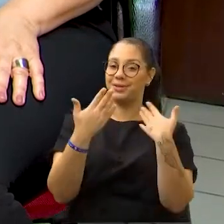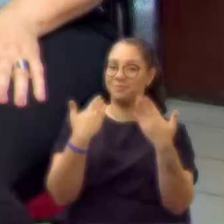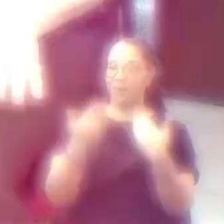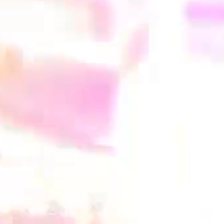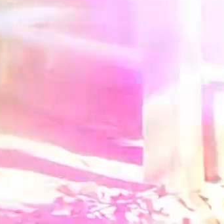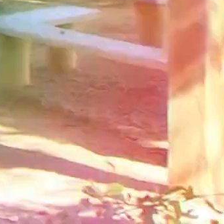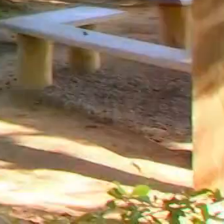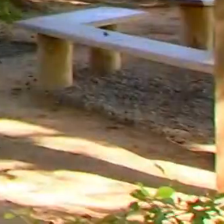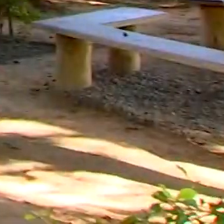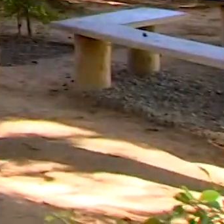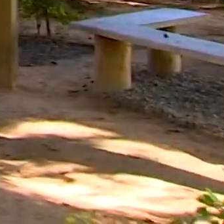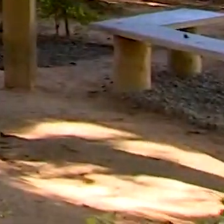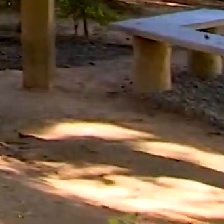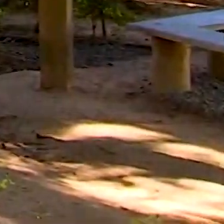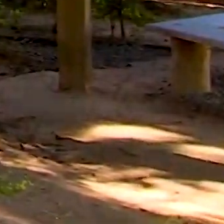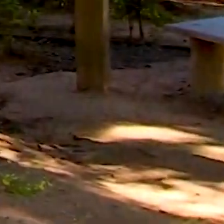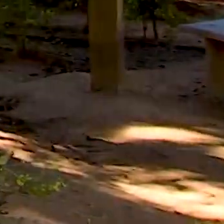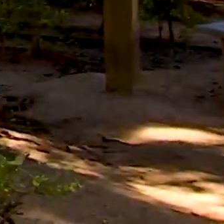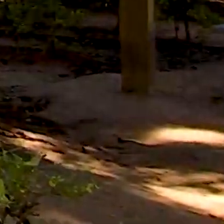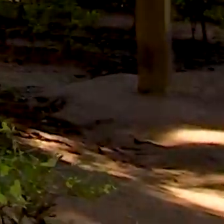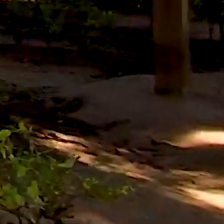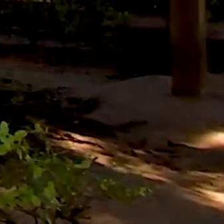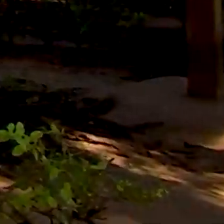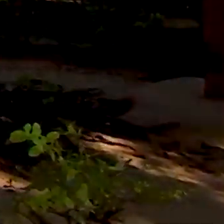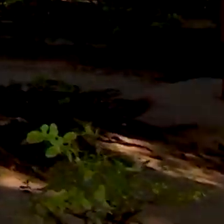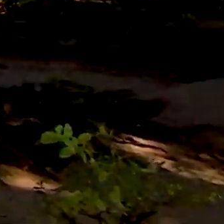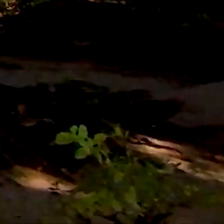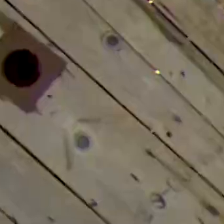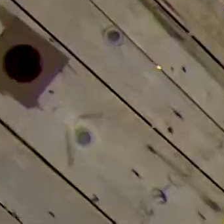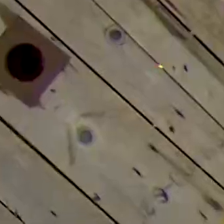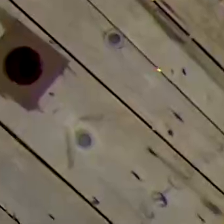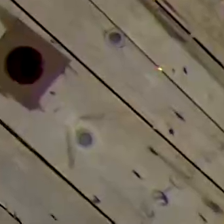Muito obrigada.